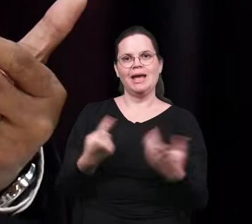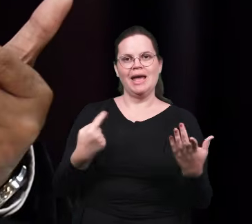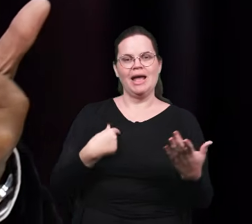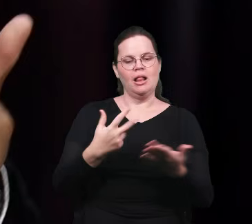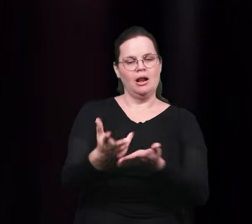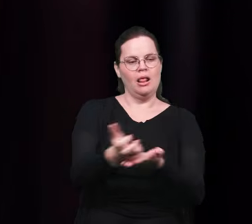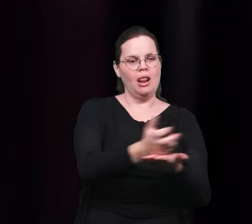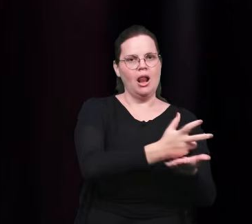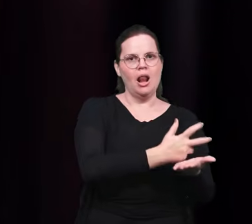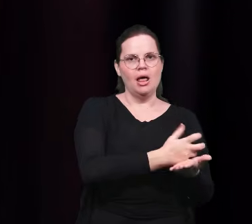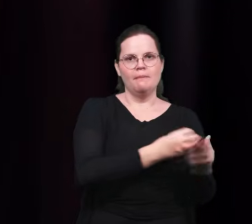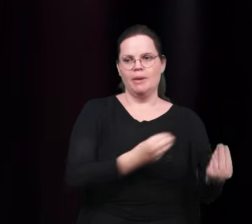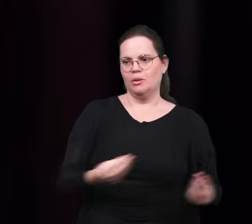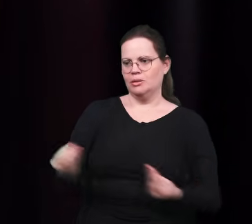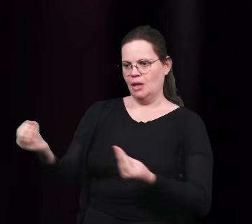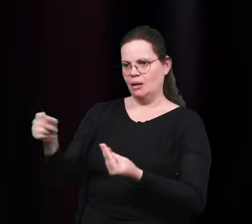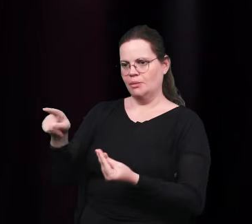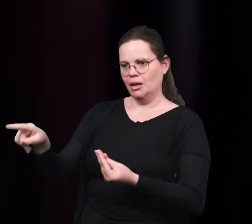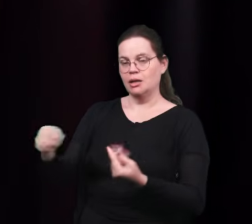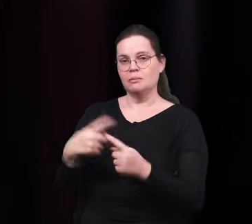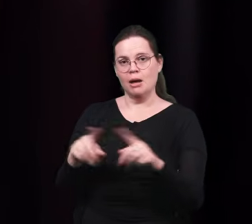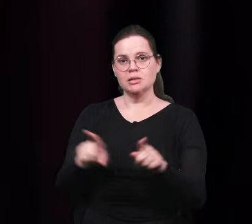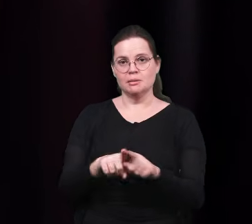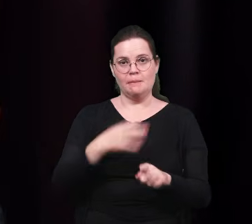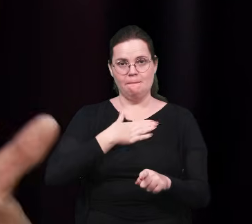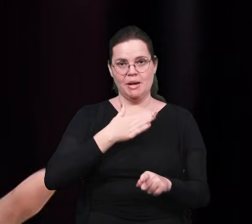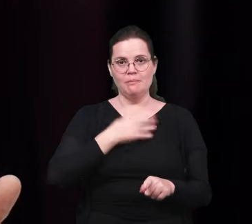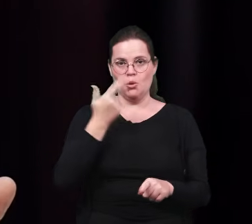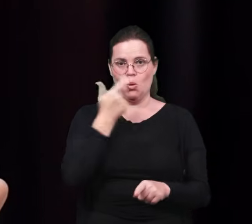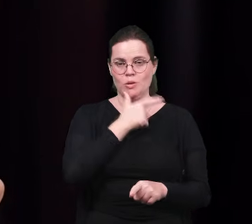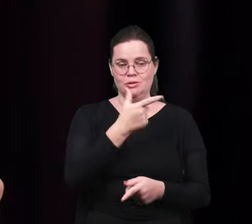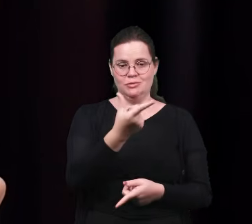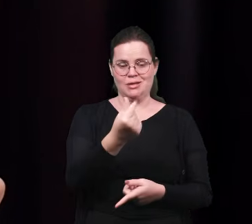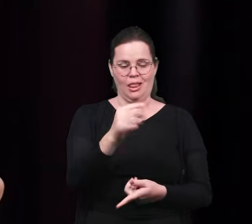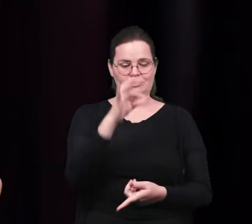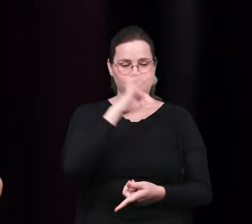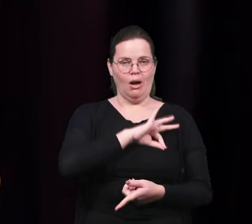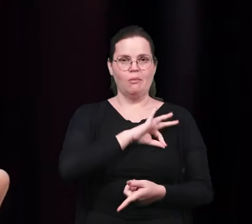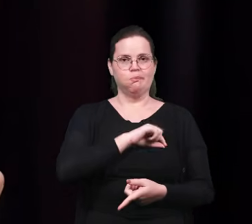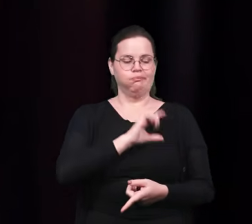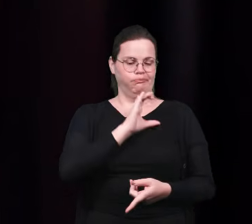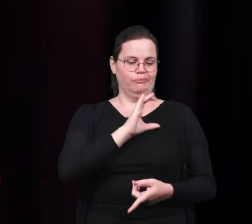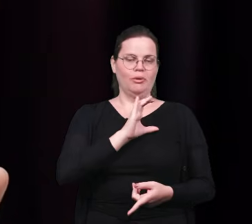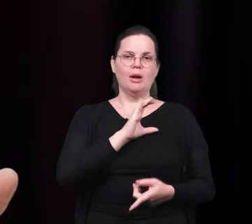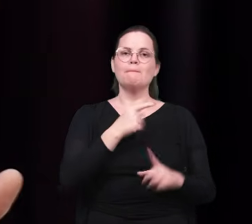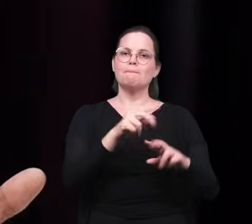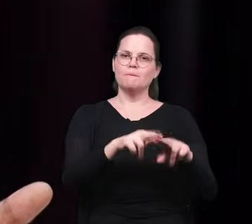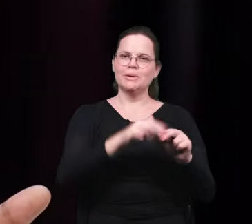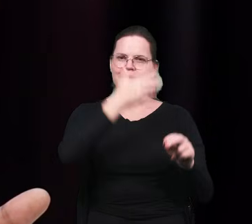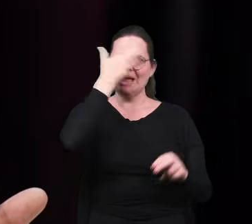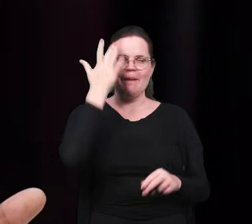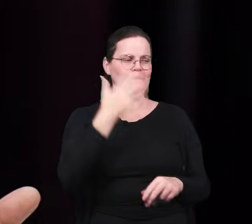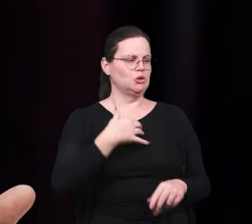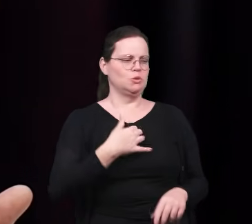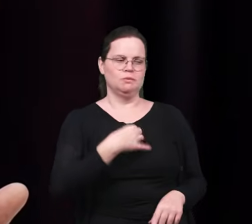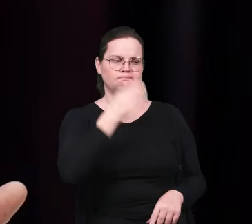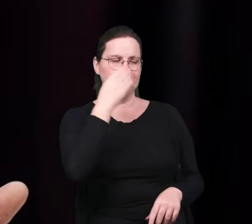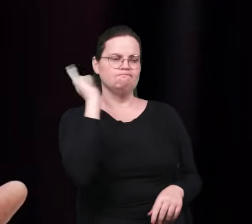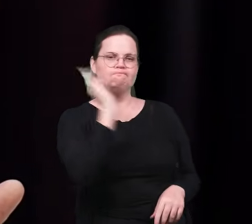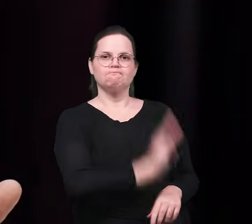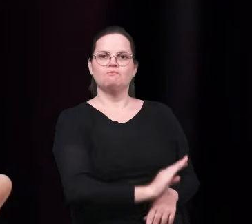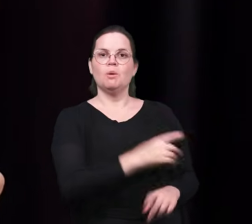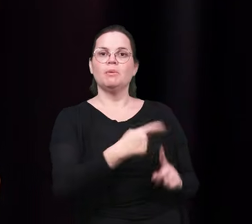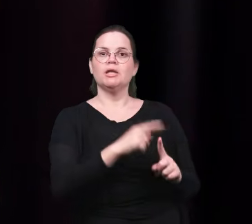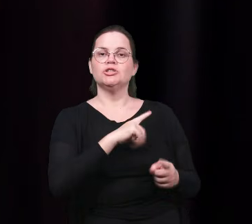mas como um serviço lucrativo. Por isso, às vezes, a rejeição das pessoas. Porque, às vezes, alguns poderiam cobrar a